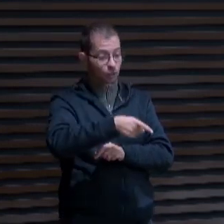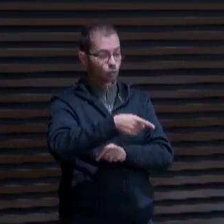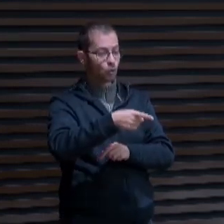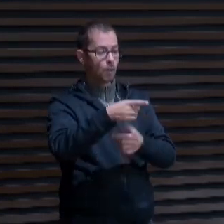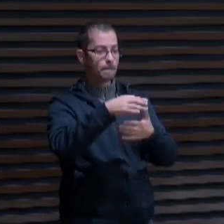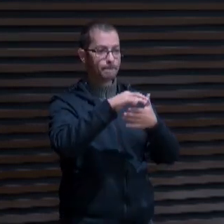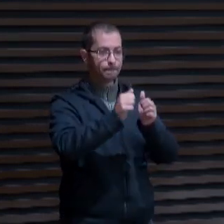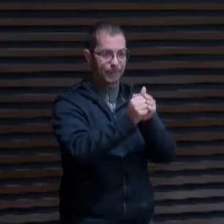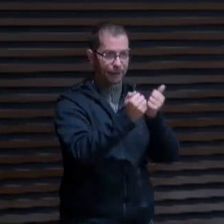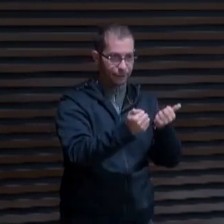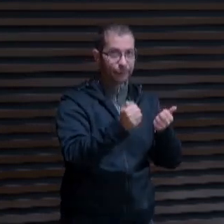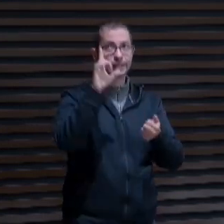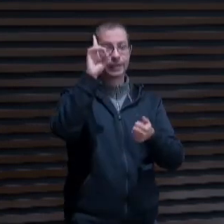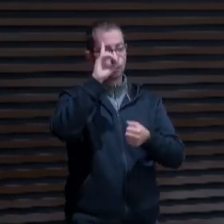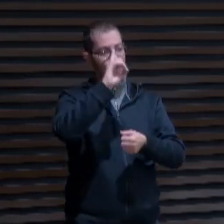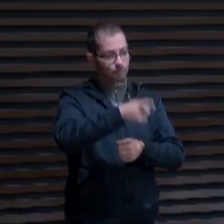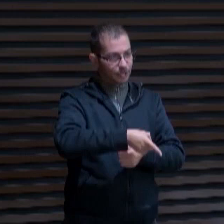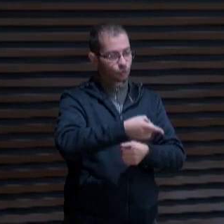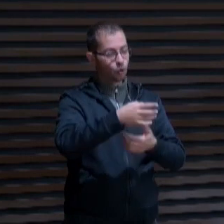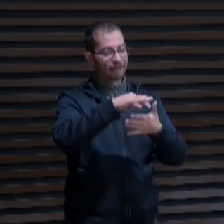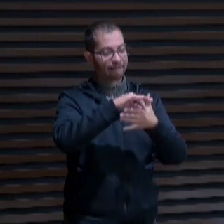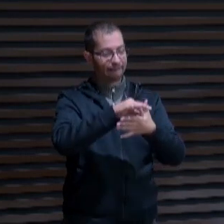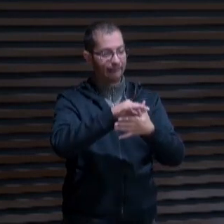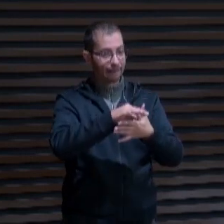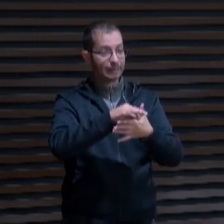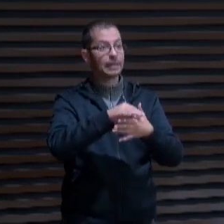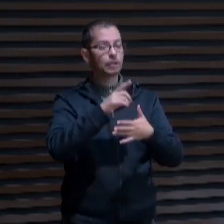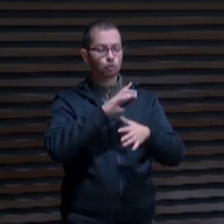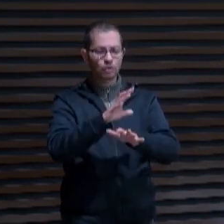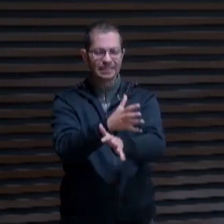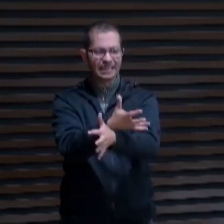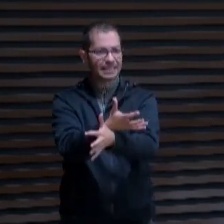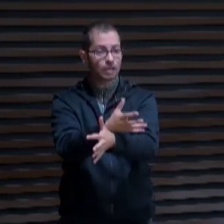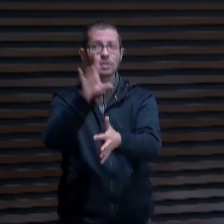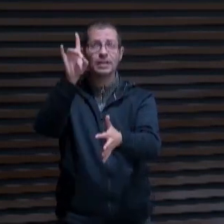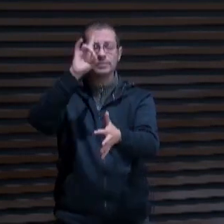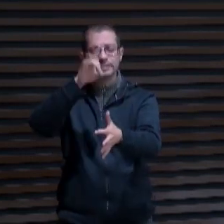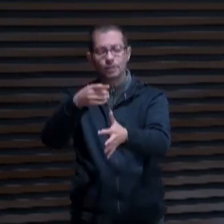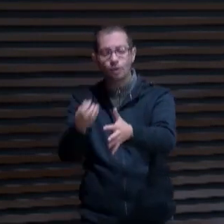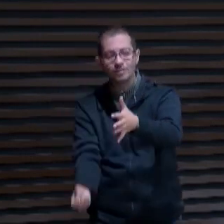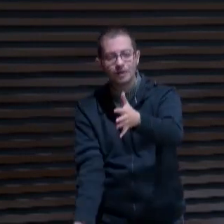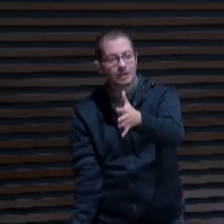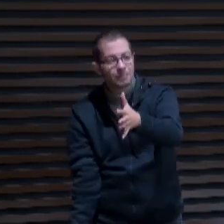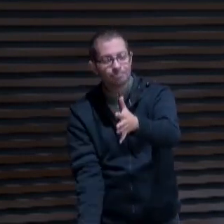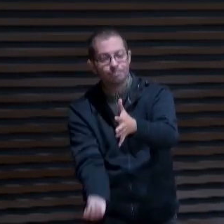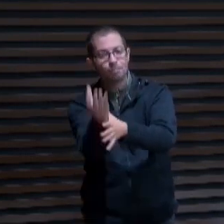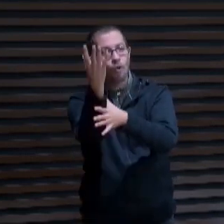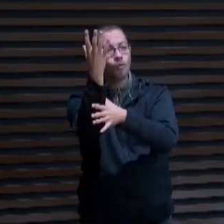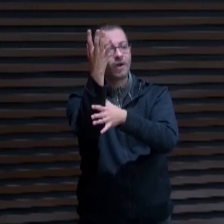fez brotar água no deserto. E ele disse como esse povo, que era povo dele,